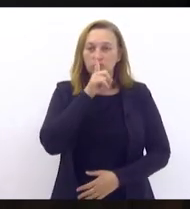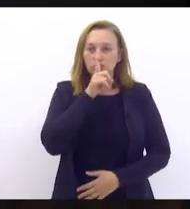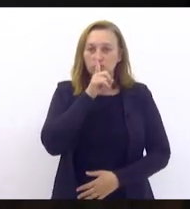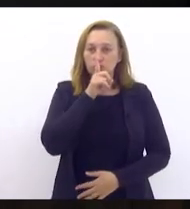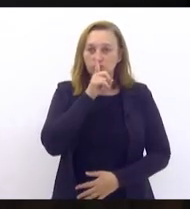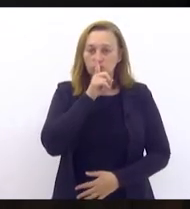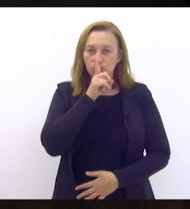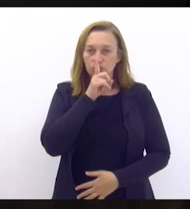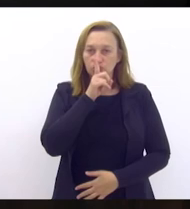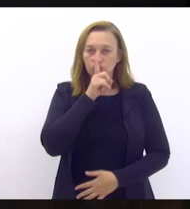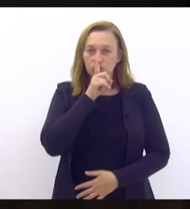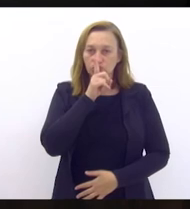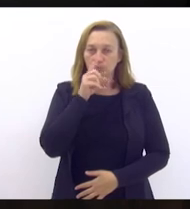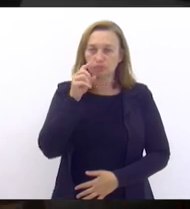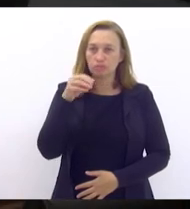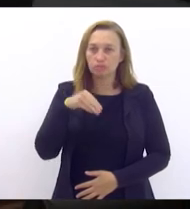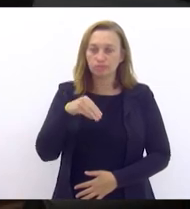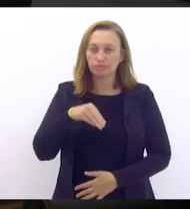pedido.